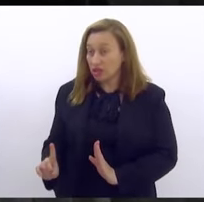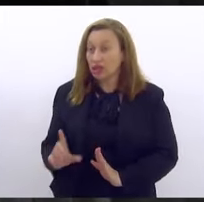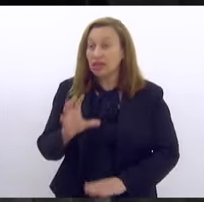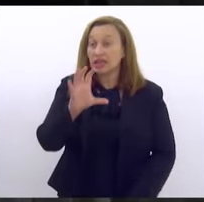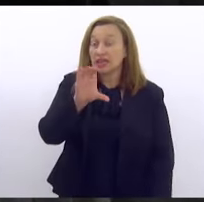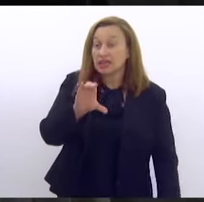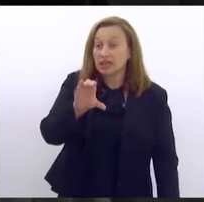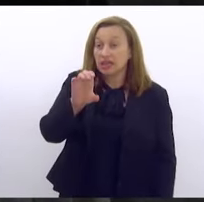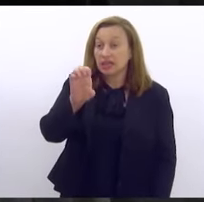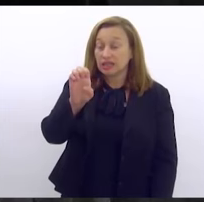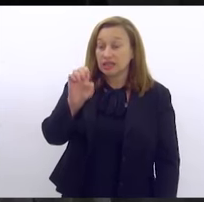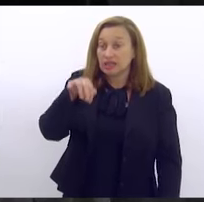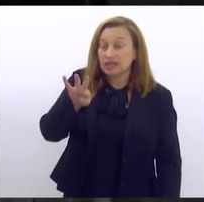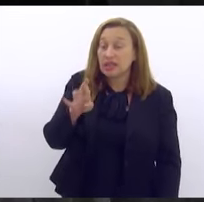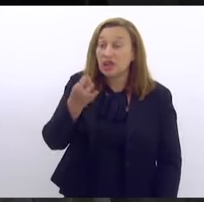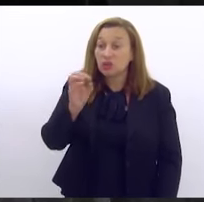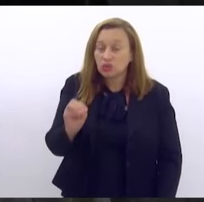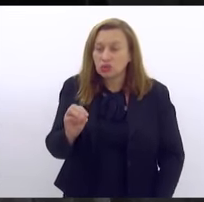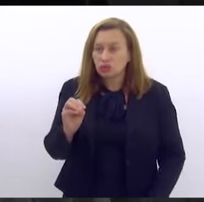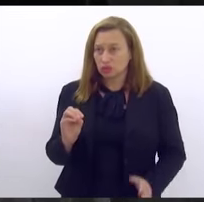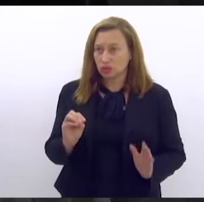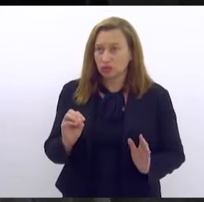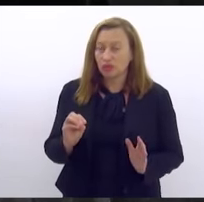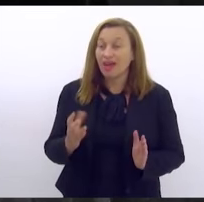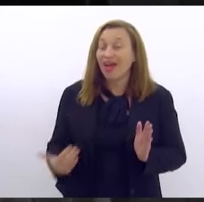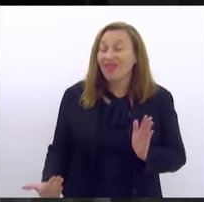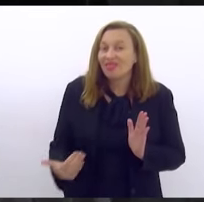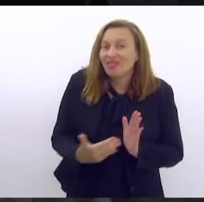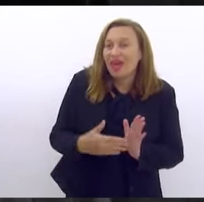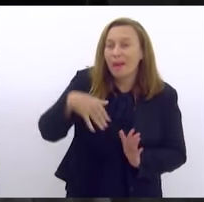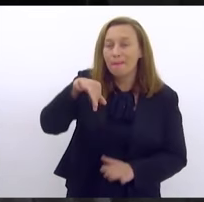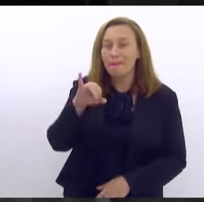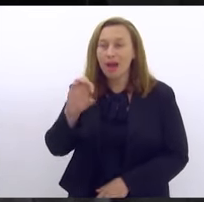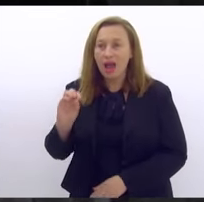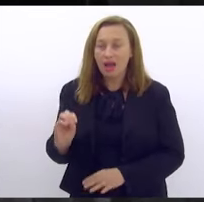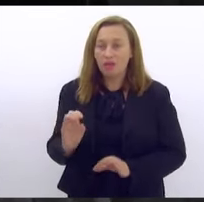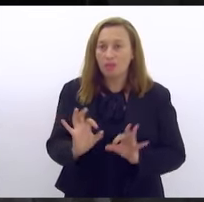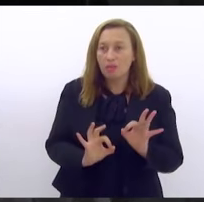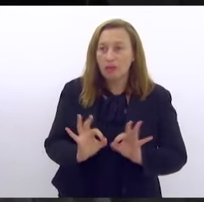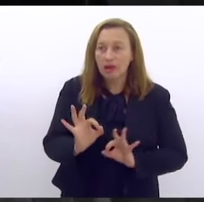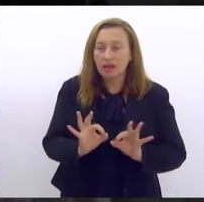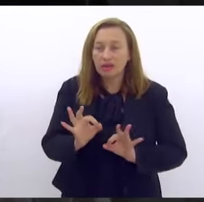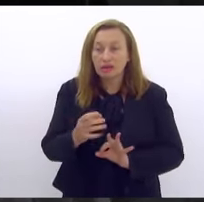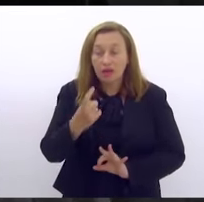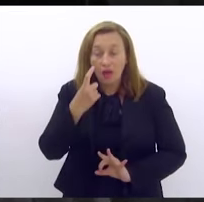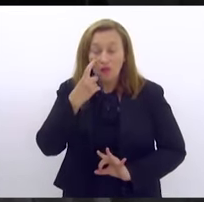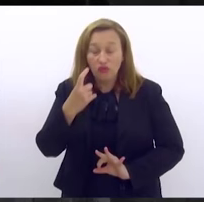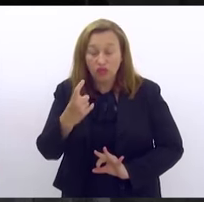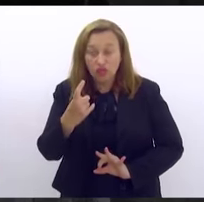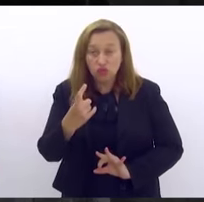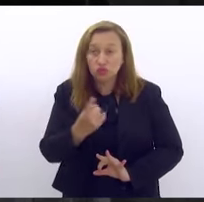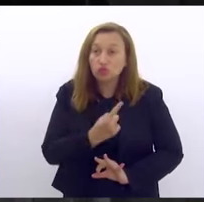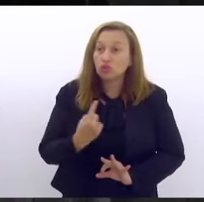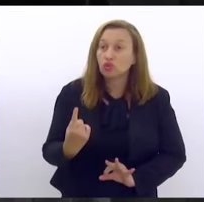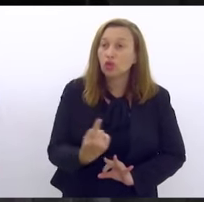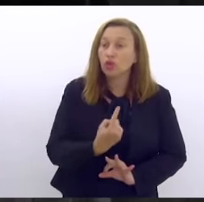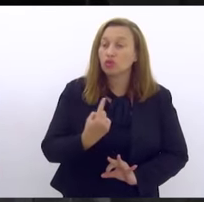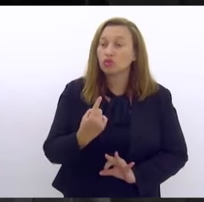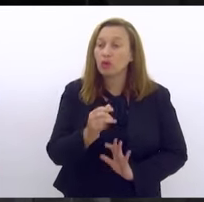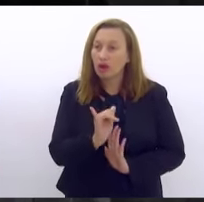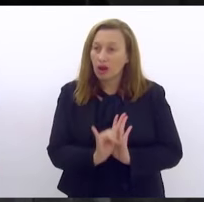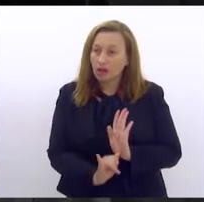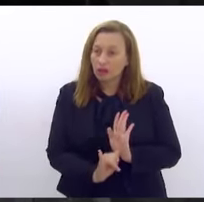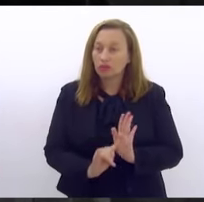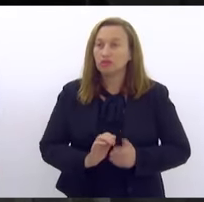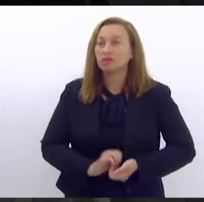Adilson, que está empenhada até maio, porque está previsto no nosso relatório.